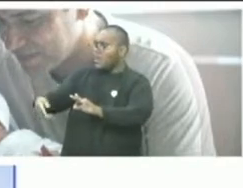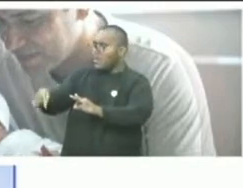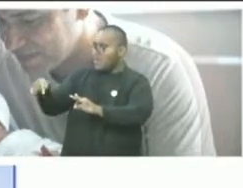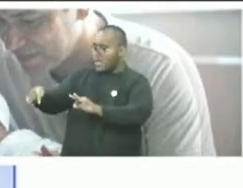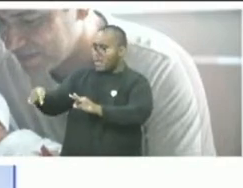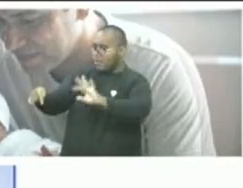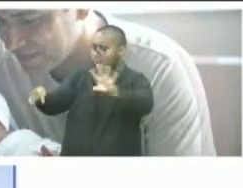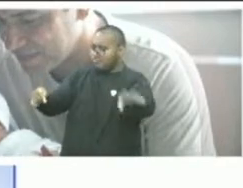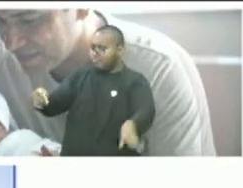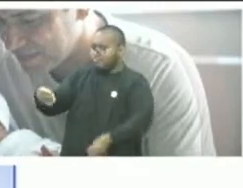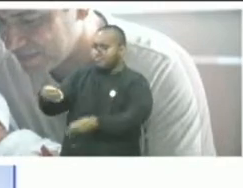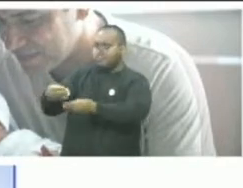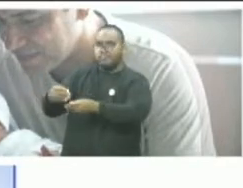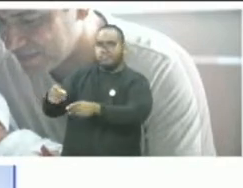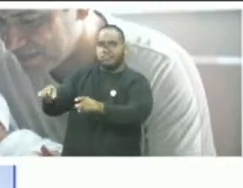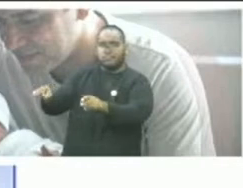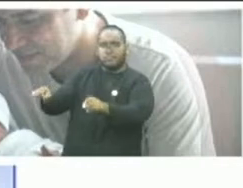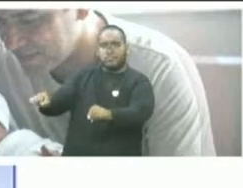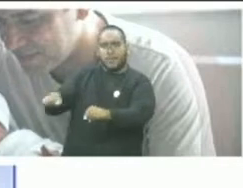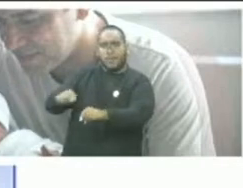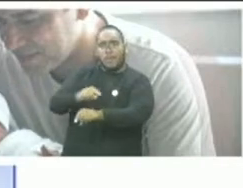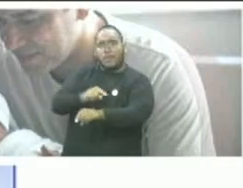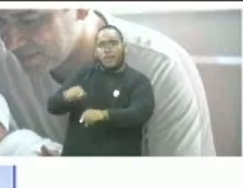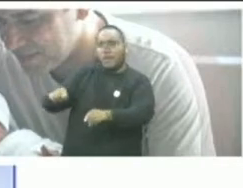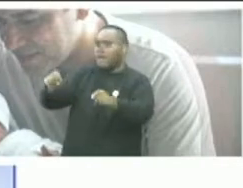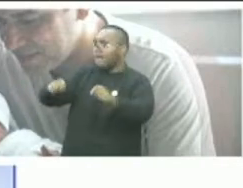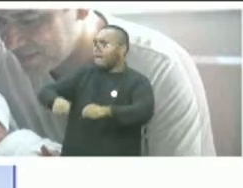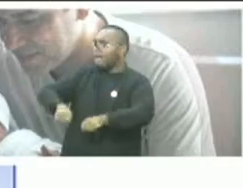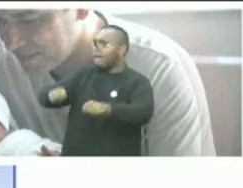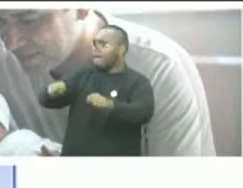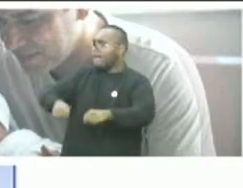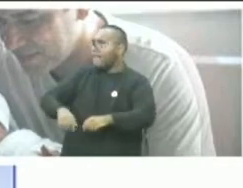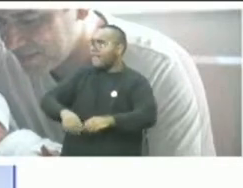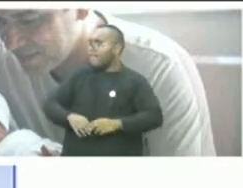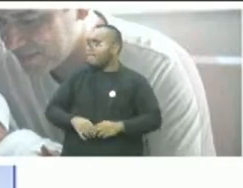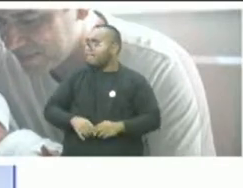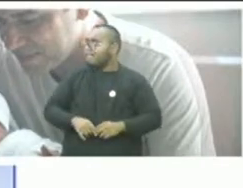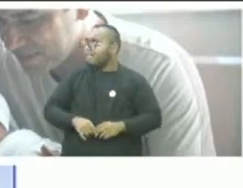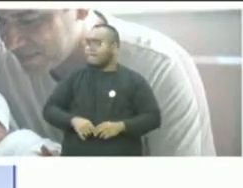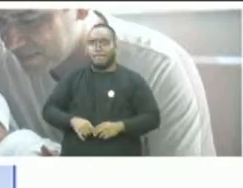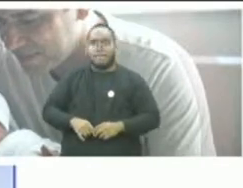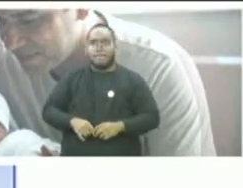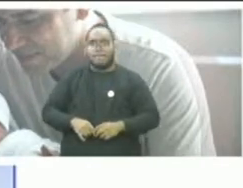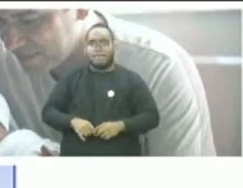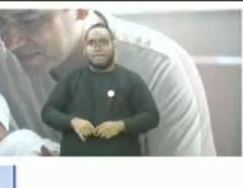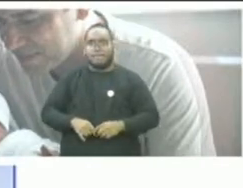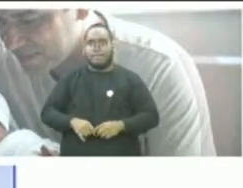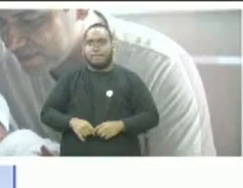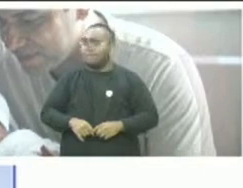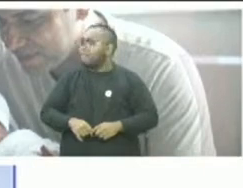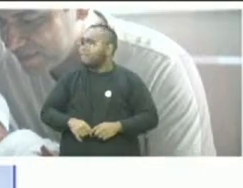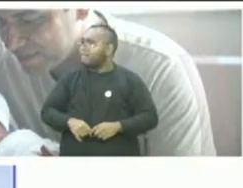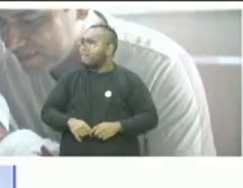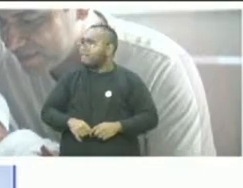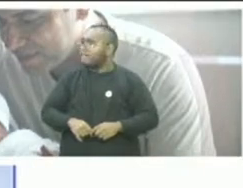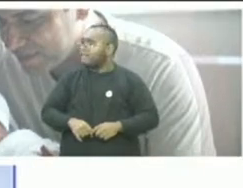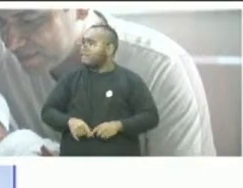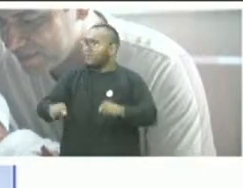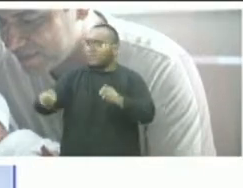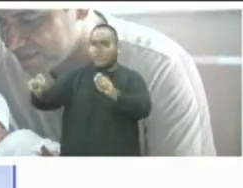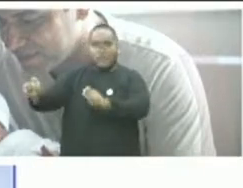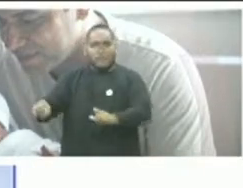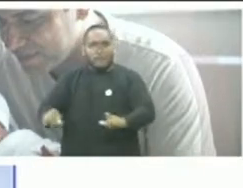Ellen. Se vocês puderem colocar uma apresentação que eu e Denise enviamos,